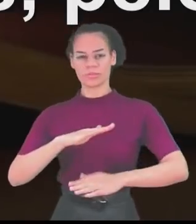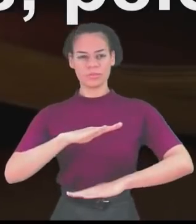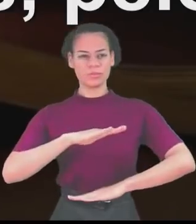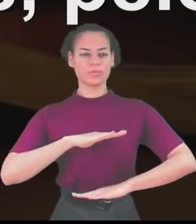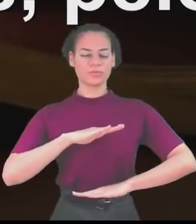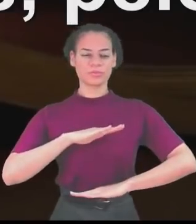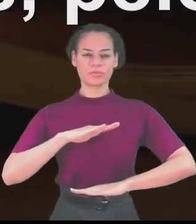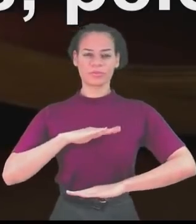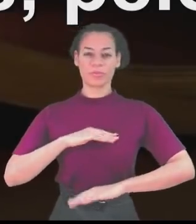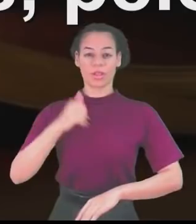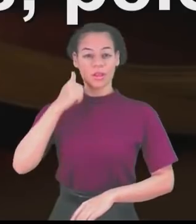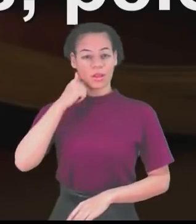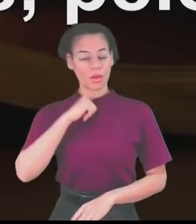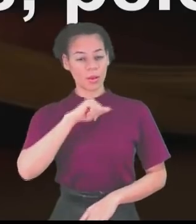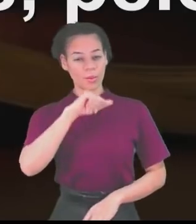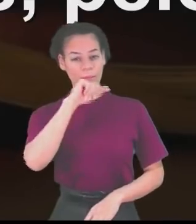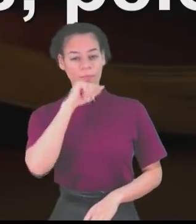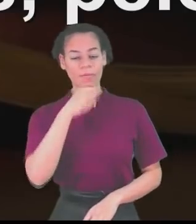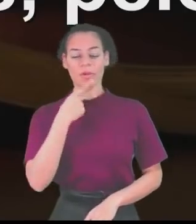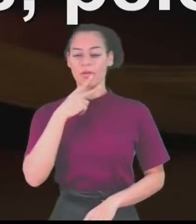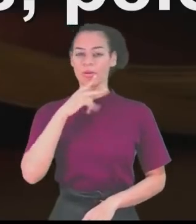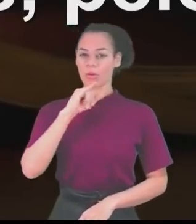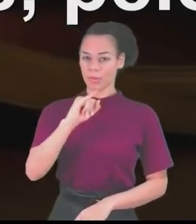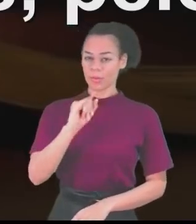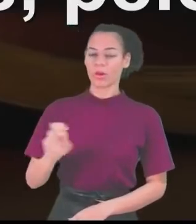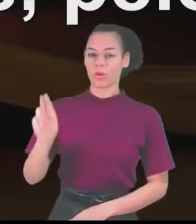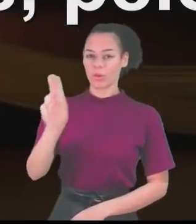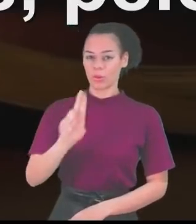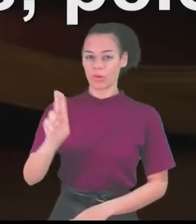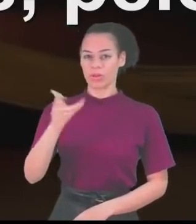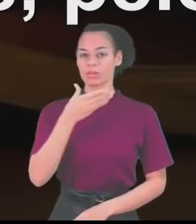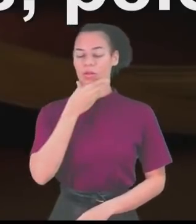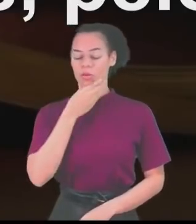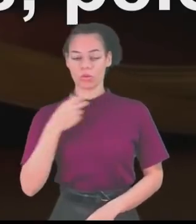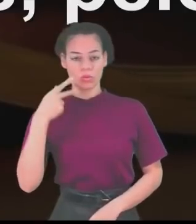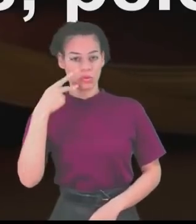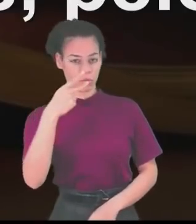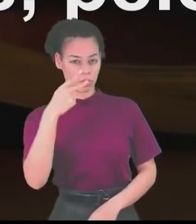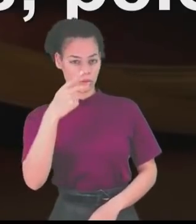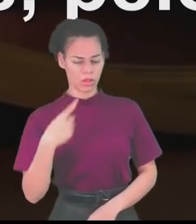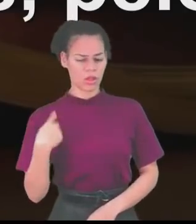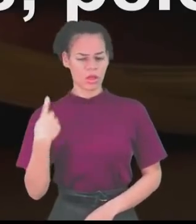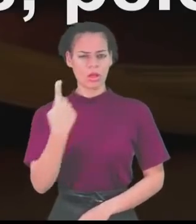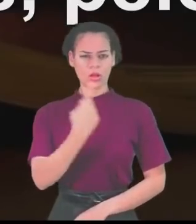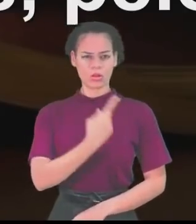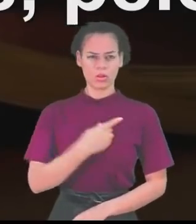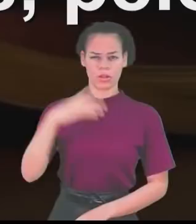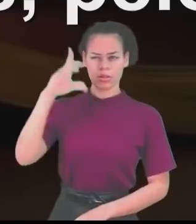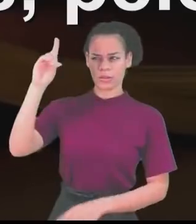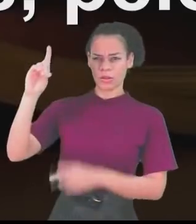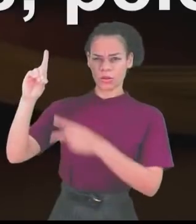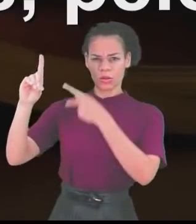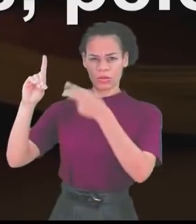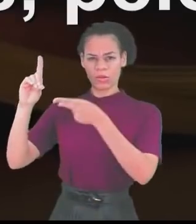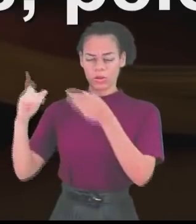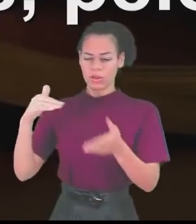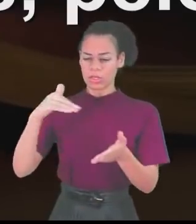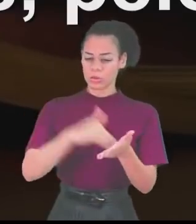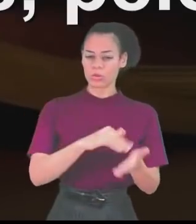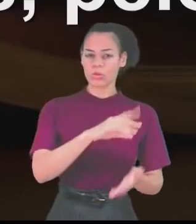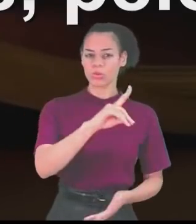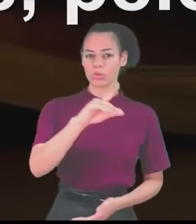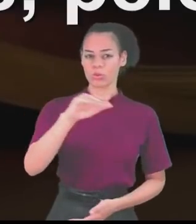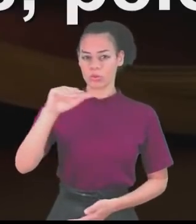e aos pais pelos profetas e a nós falou-nos nestes últimos dias